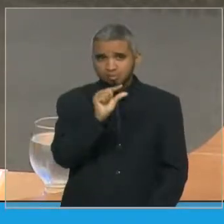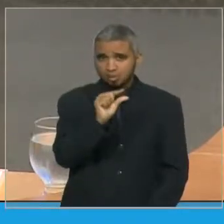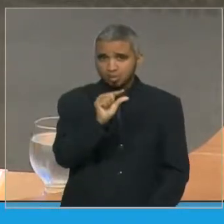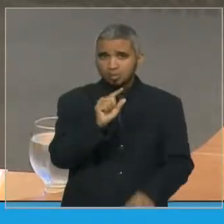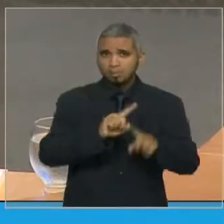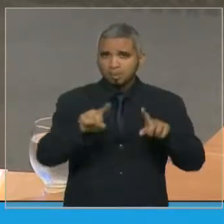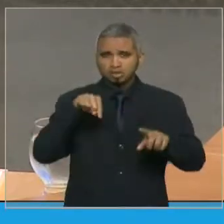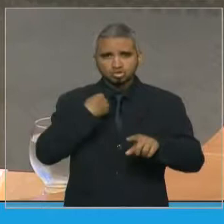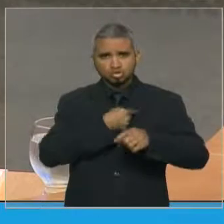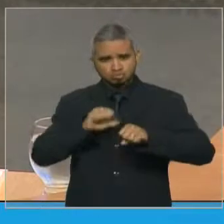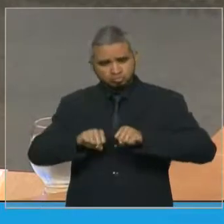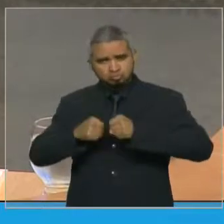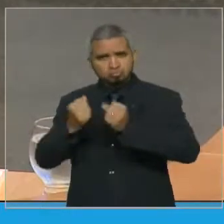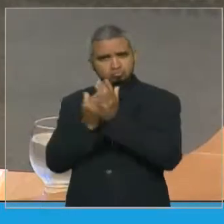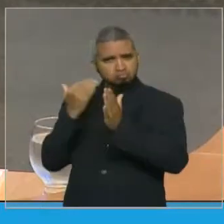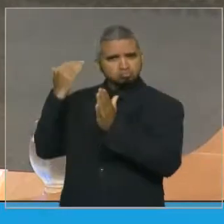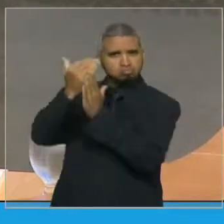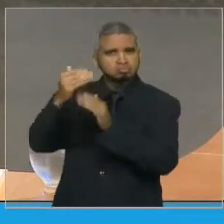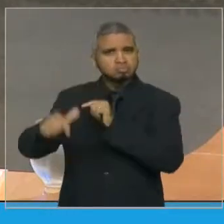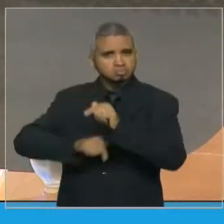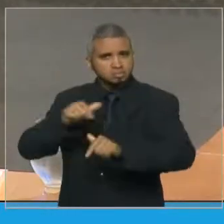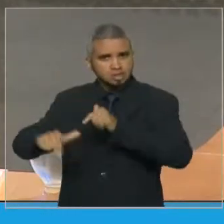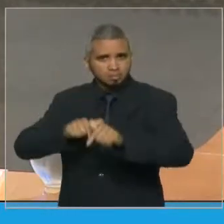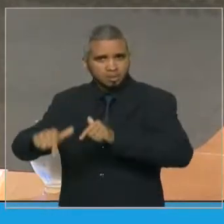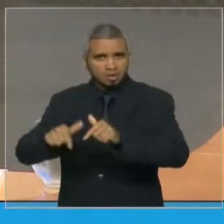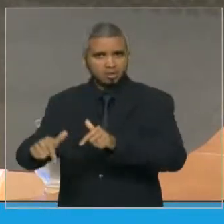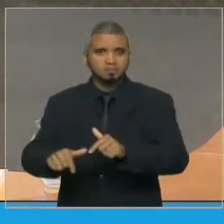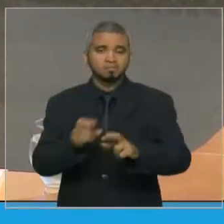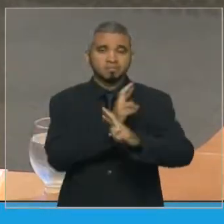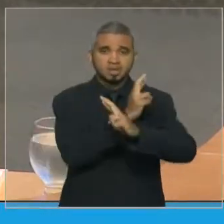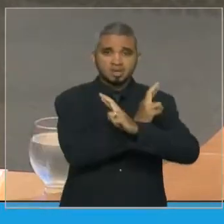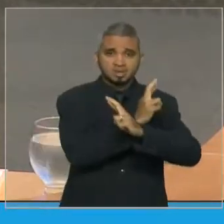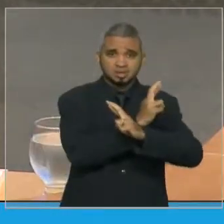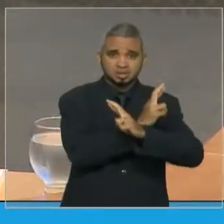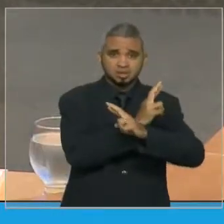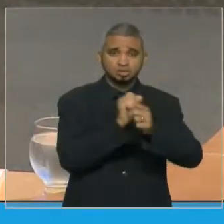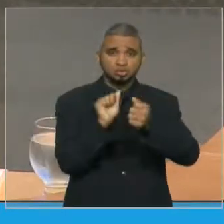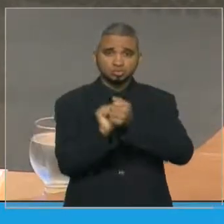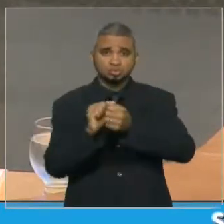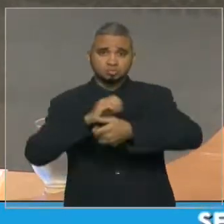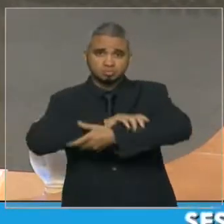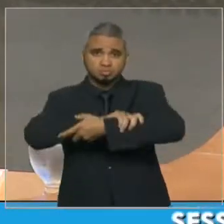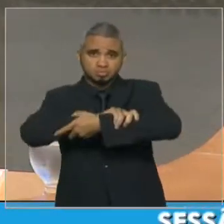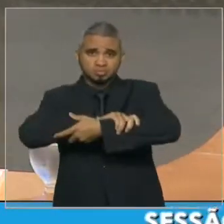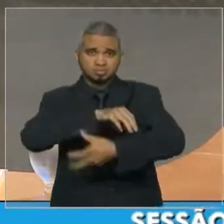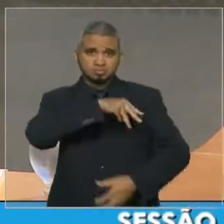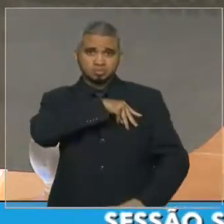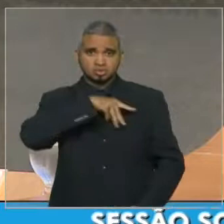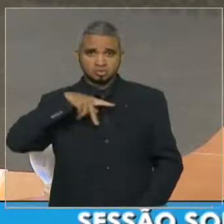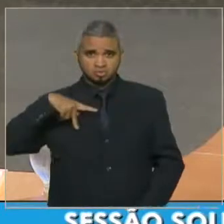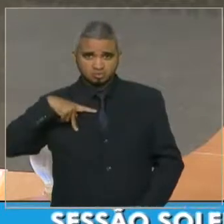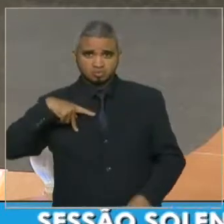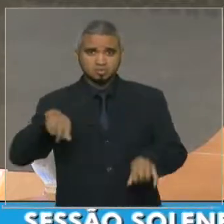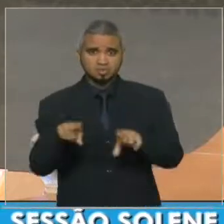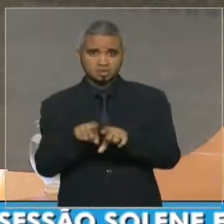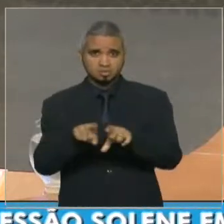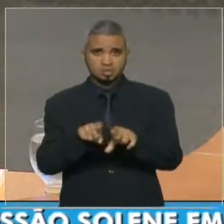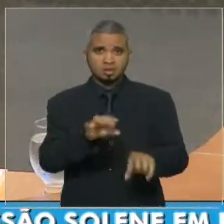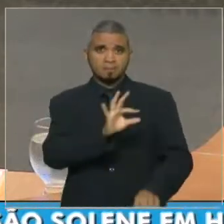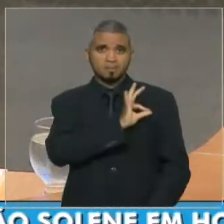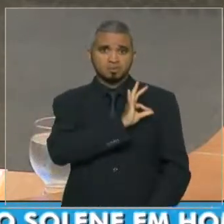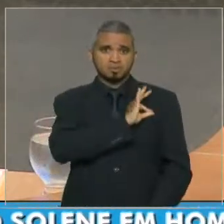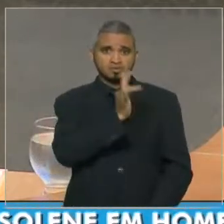Federal vem participando de investigações em conjunto com o Ministério Público Federal e com a Polícia Federal, desde